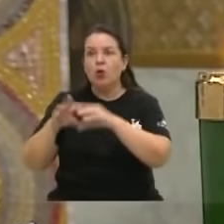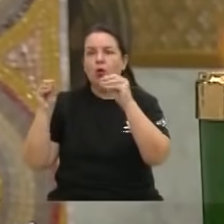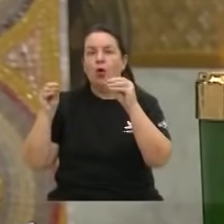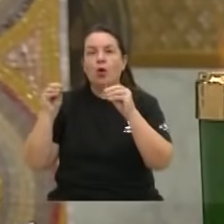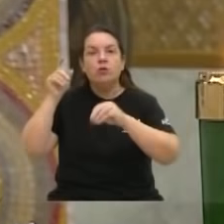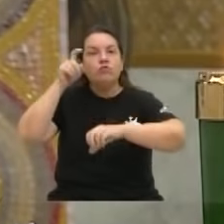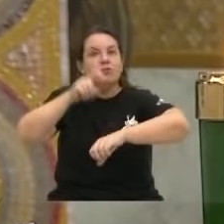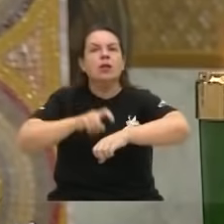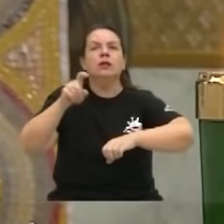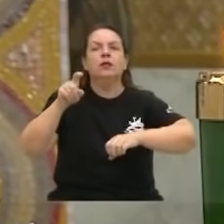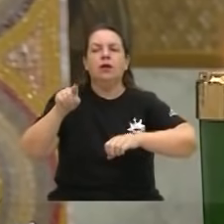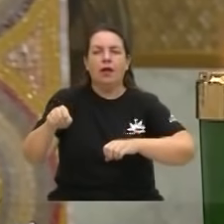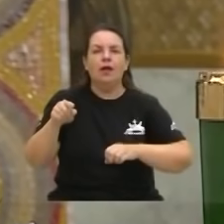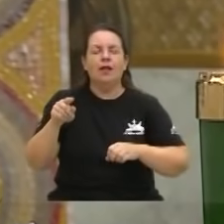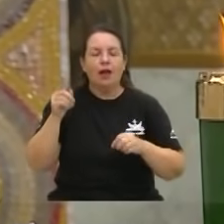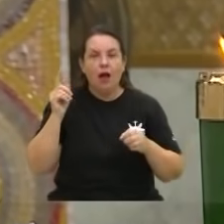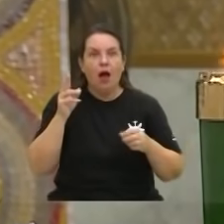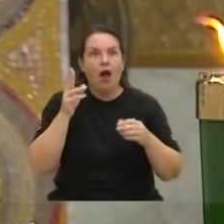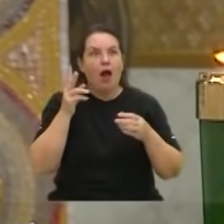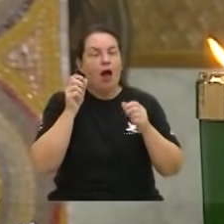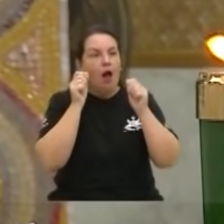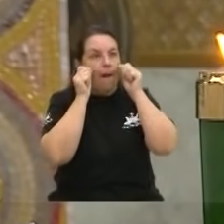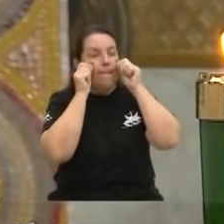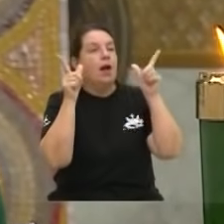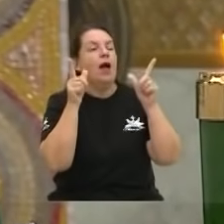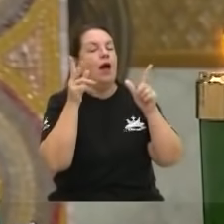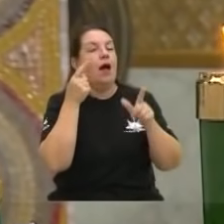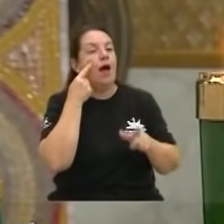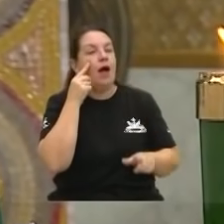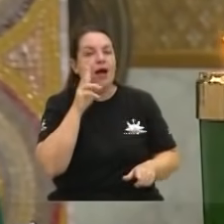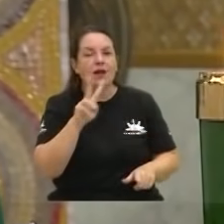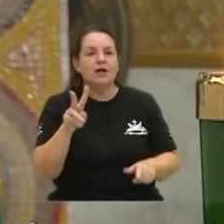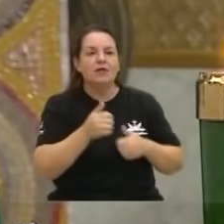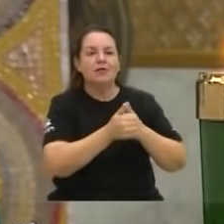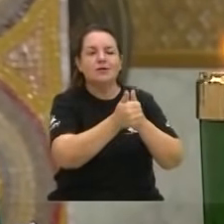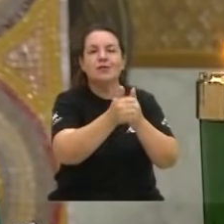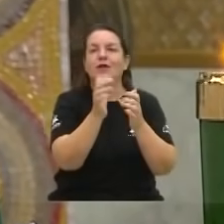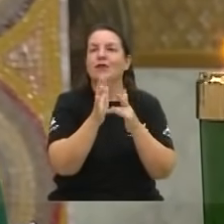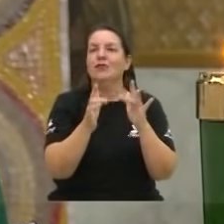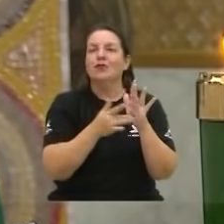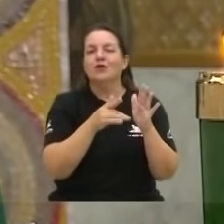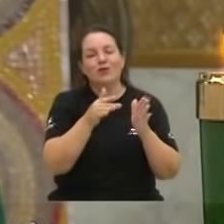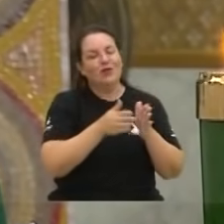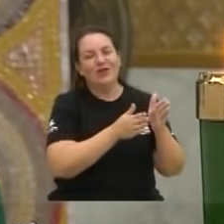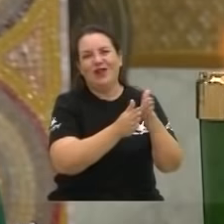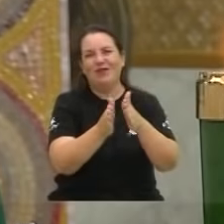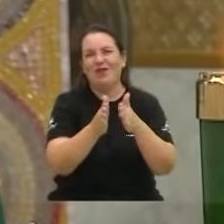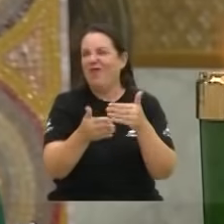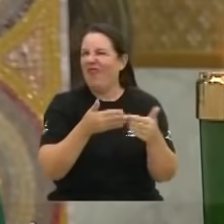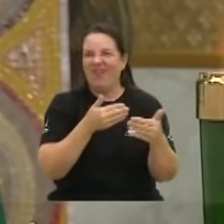instante, ele recuperou a vista e seguia Jesus pelo caminho.